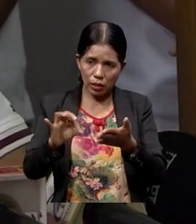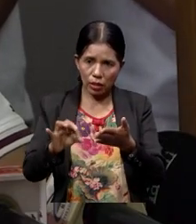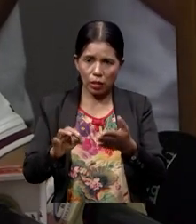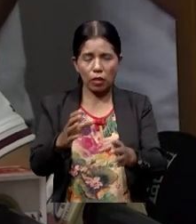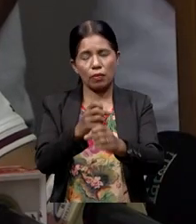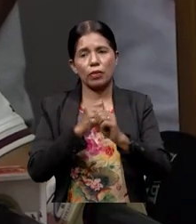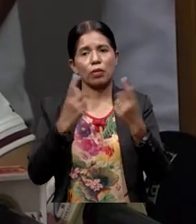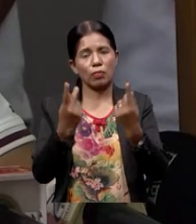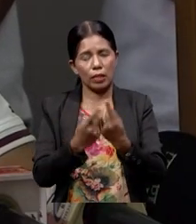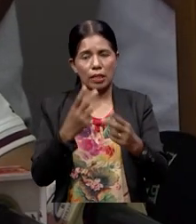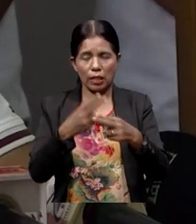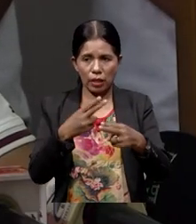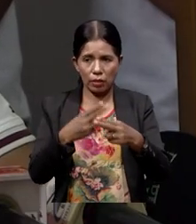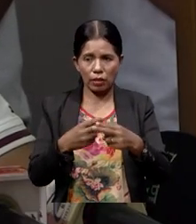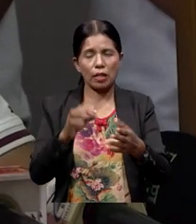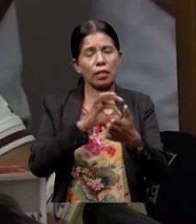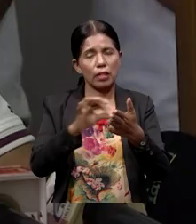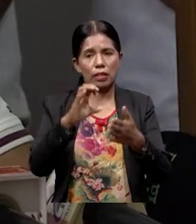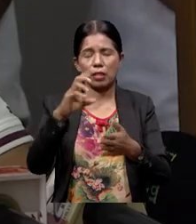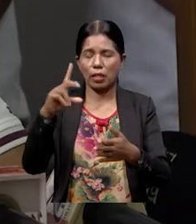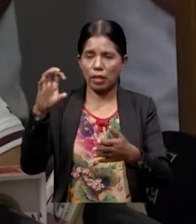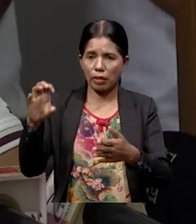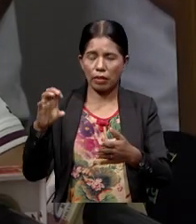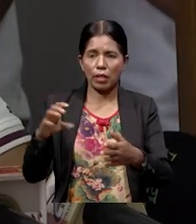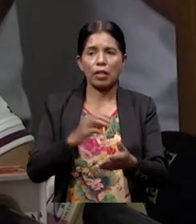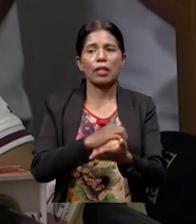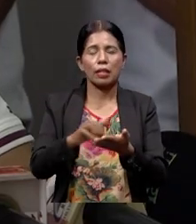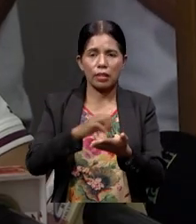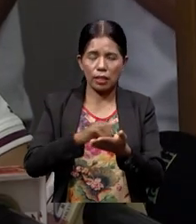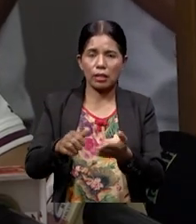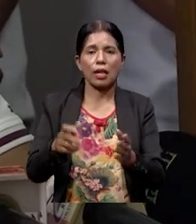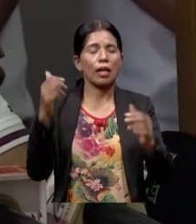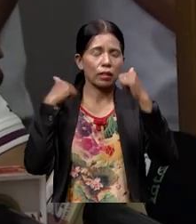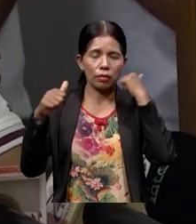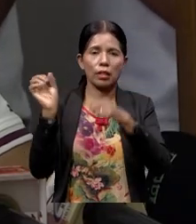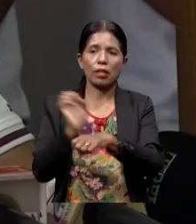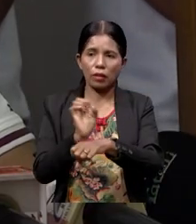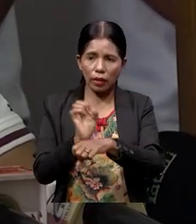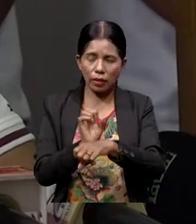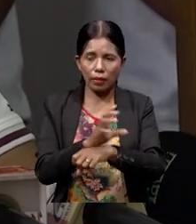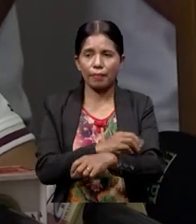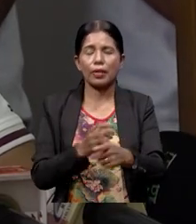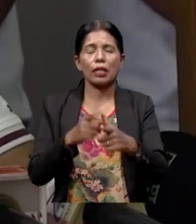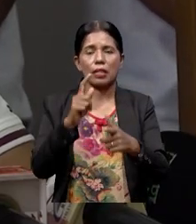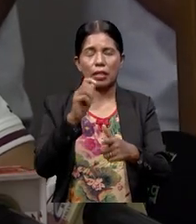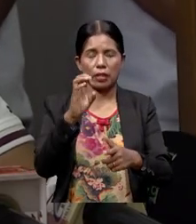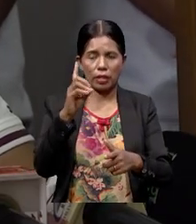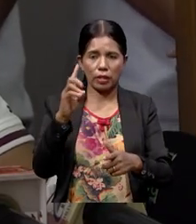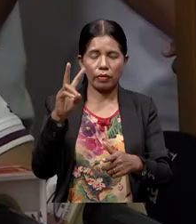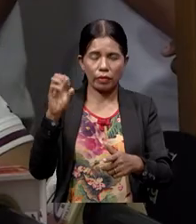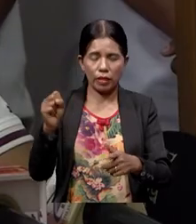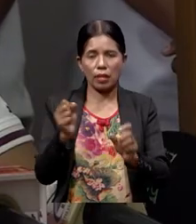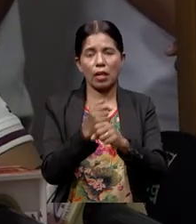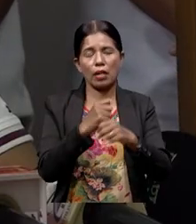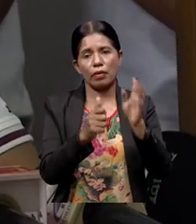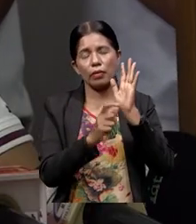Verificação empresarial serve, nem registro para licença atividade econômica. Trade em vez, halo promoção,